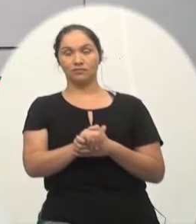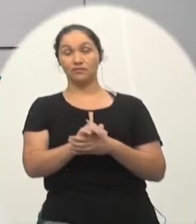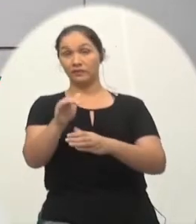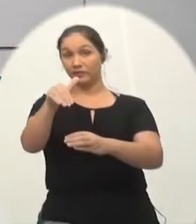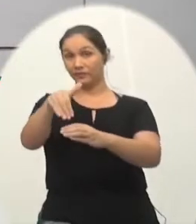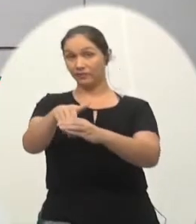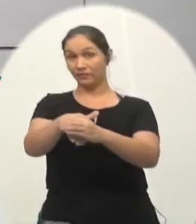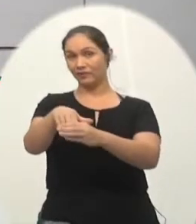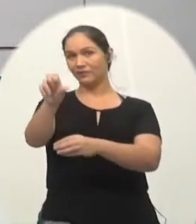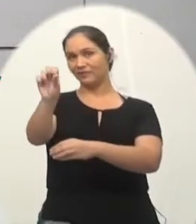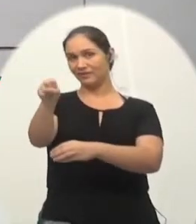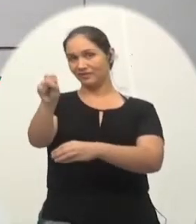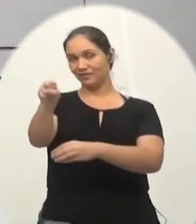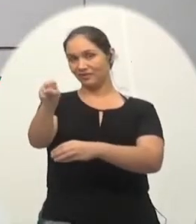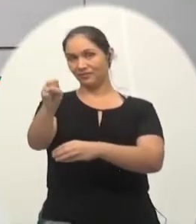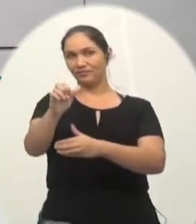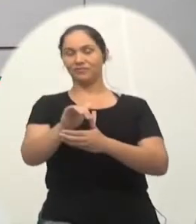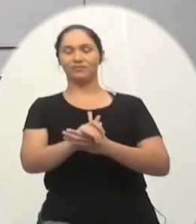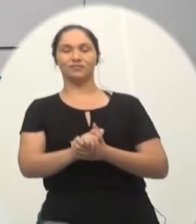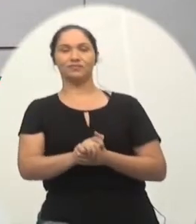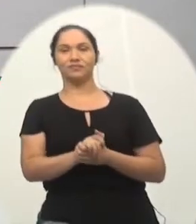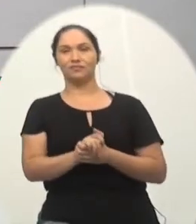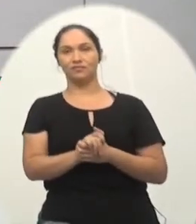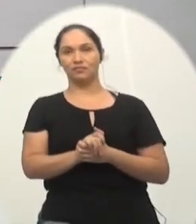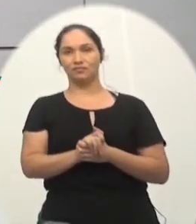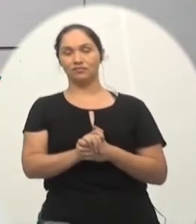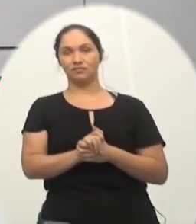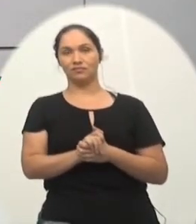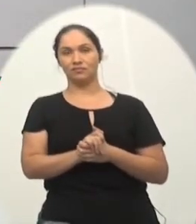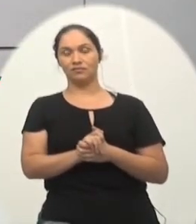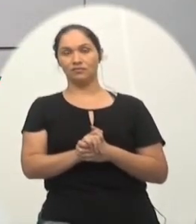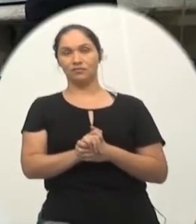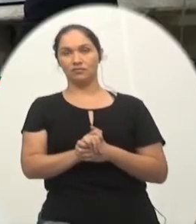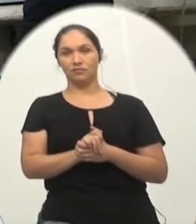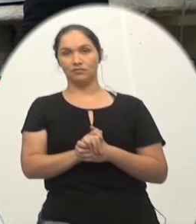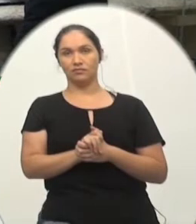Meu voto é favorável à chapa do Tita Belloli.